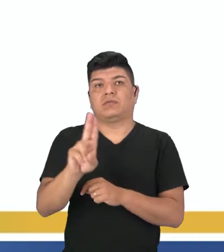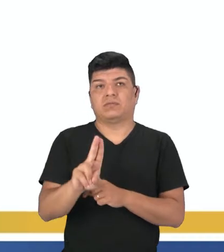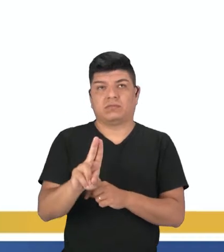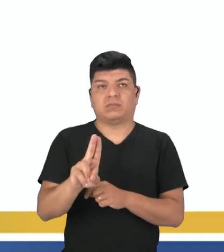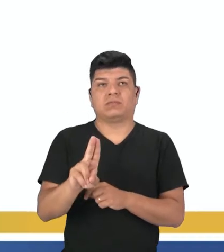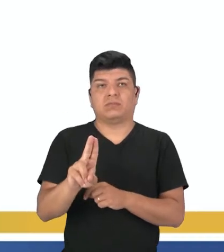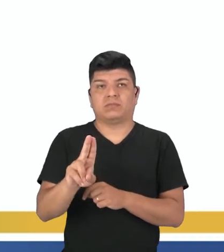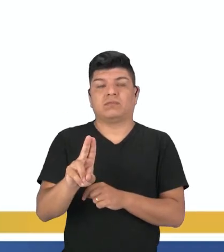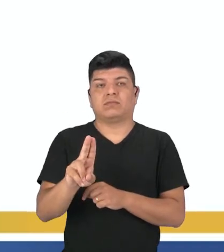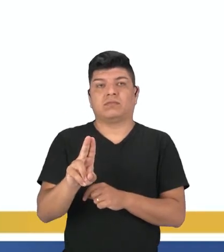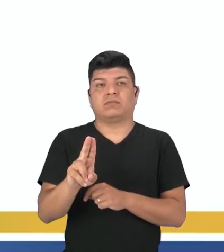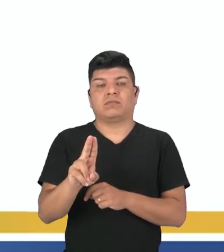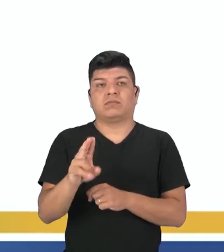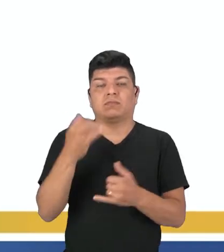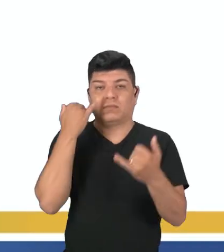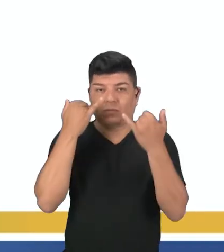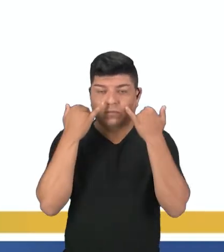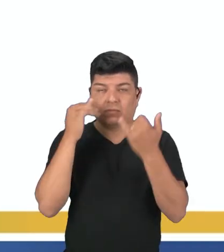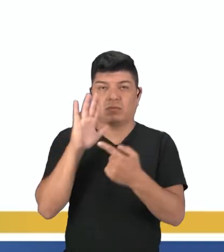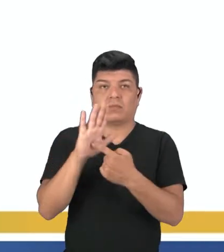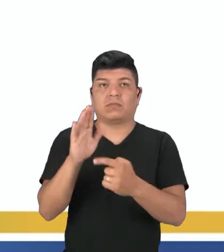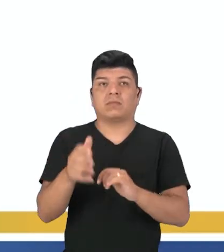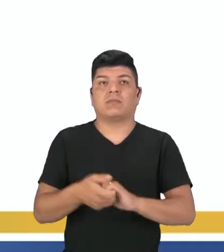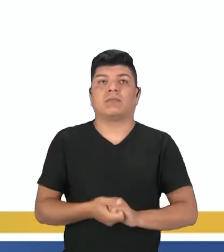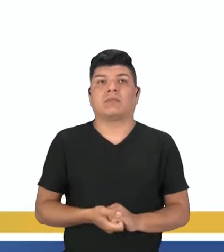quando, sobre informações a esse respeito.